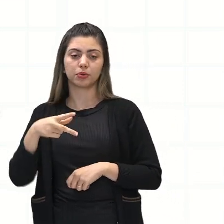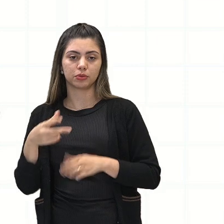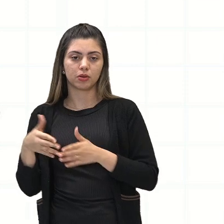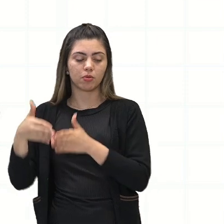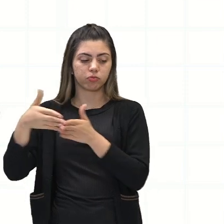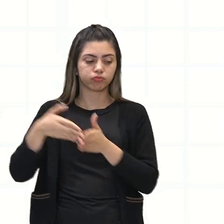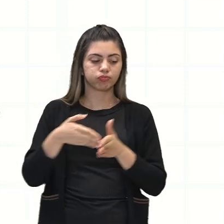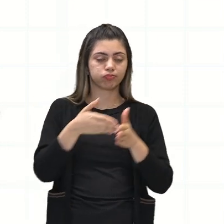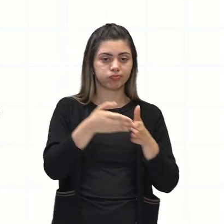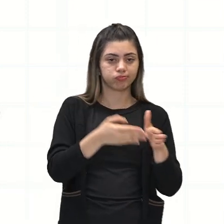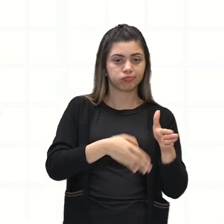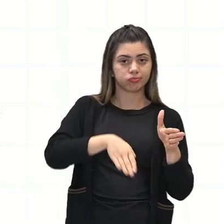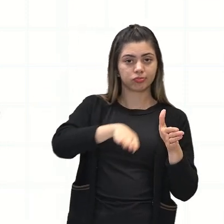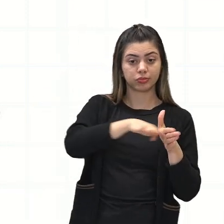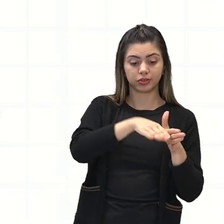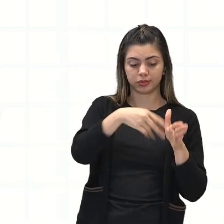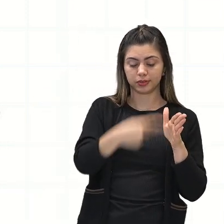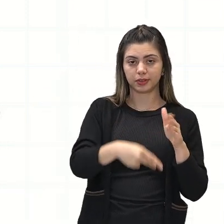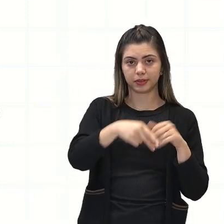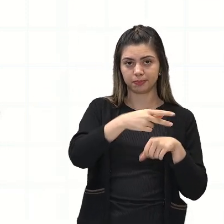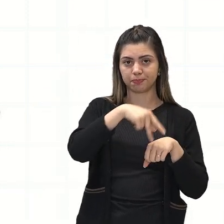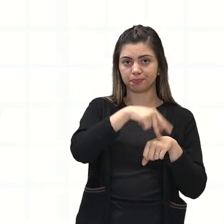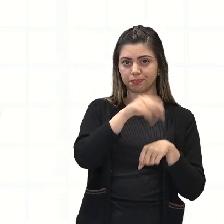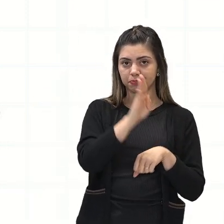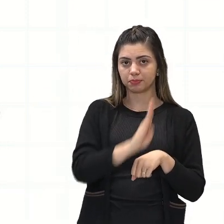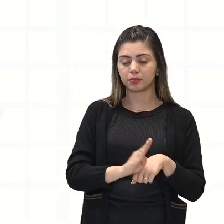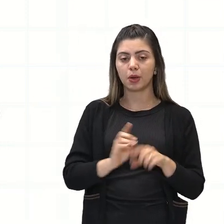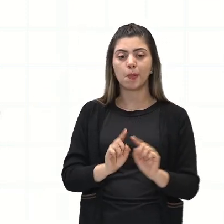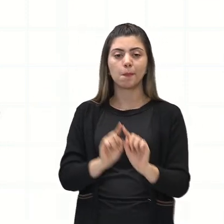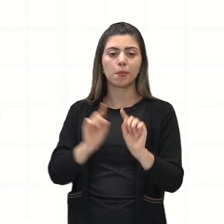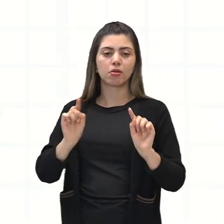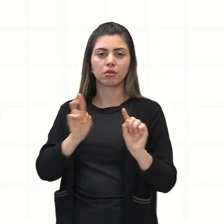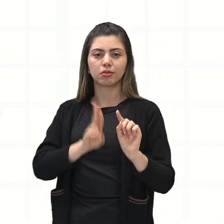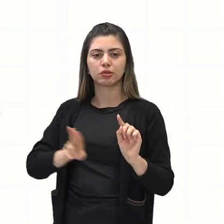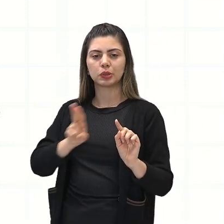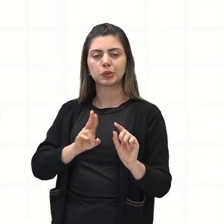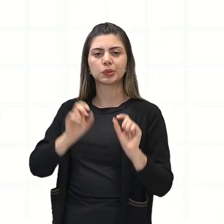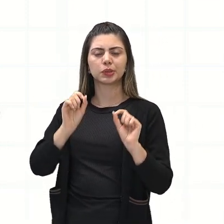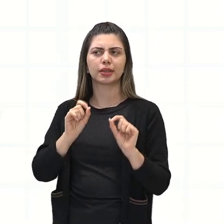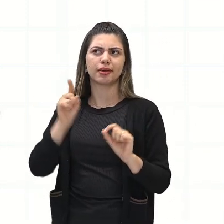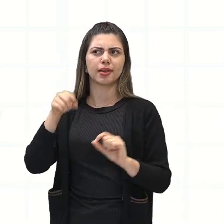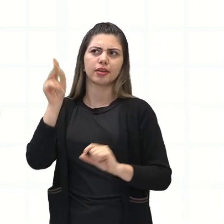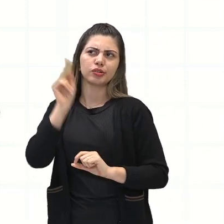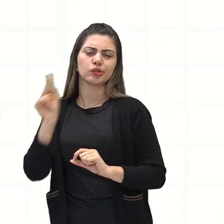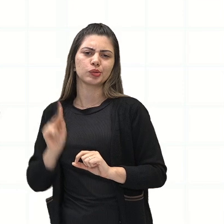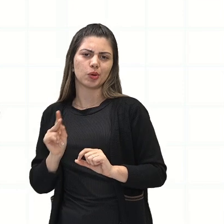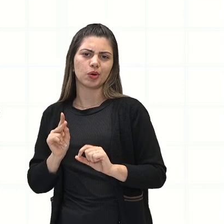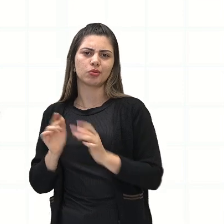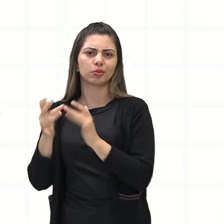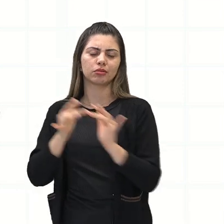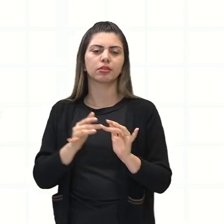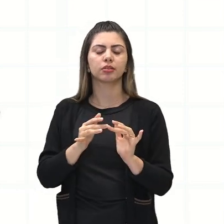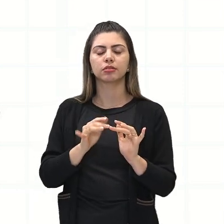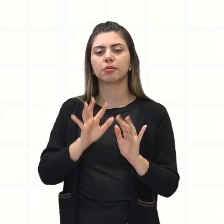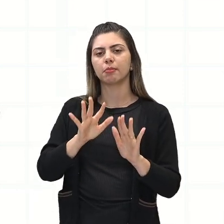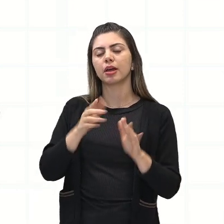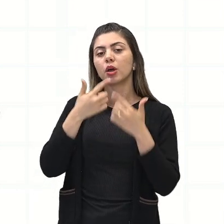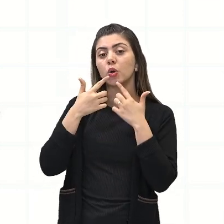aqui do Brasil, mas numa linguagem não histórica, e sim numa